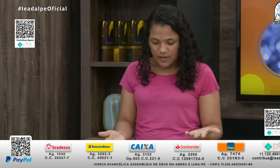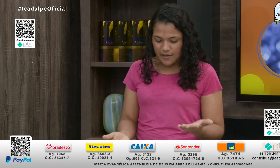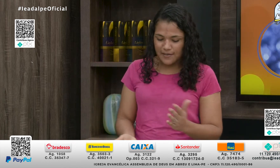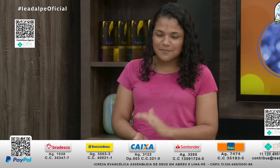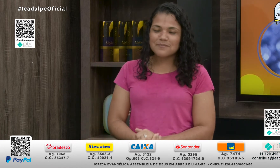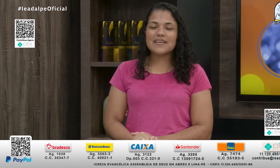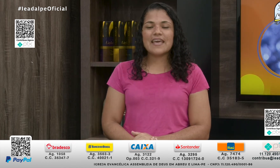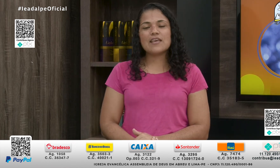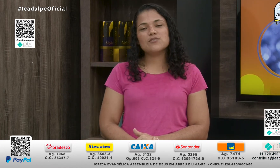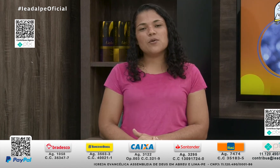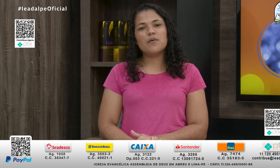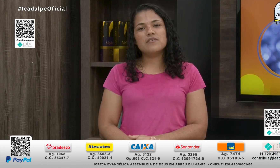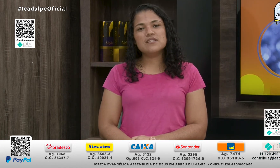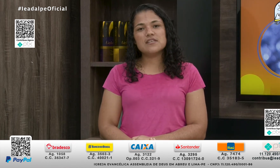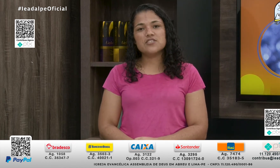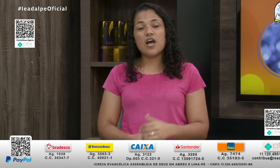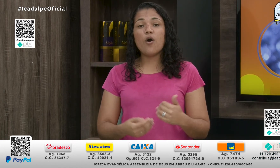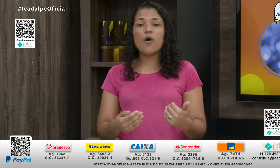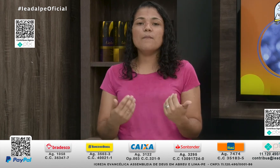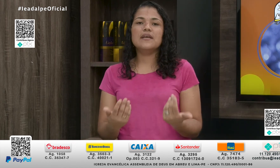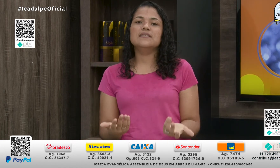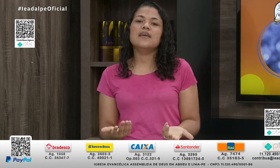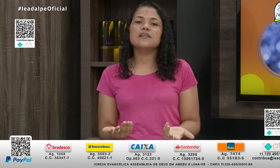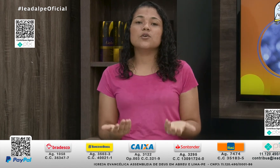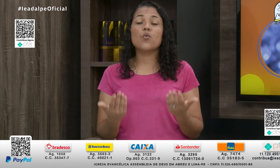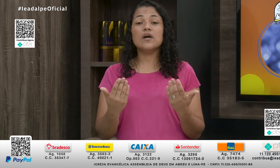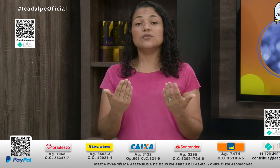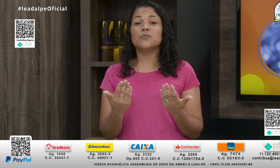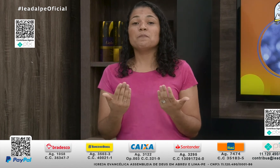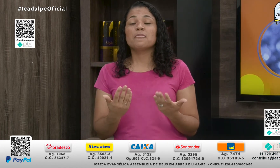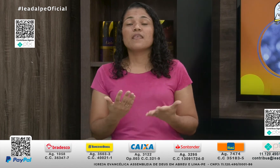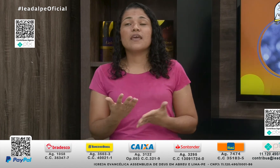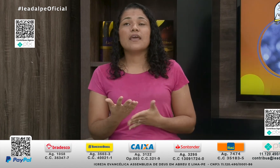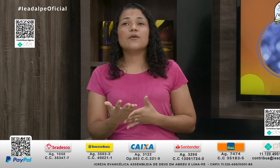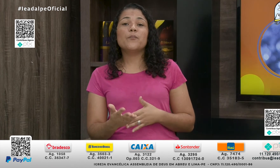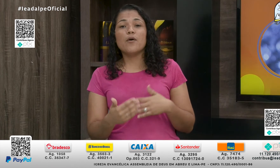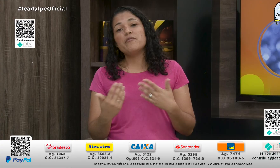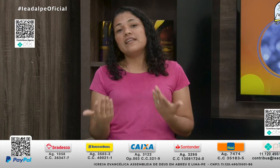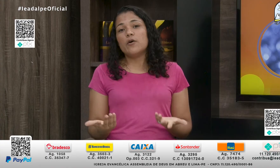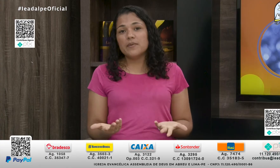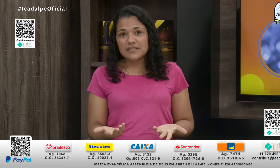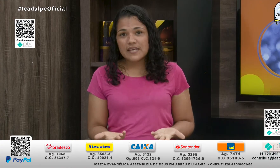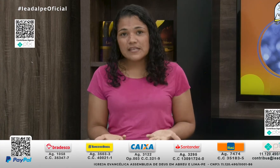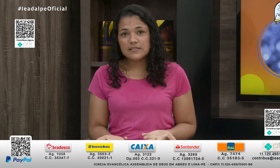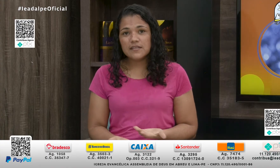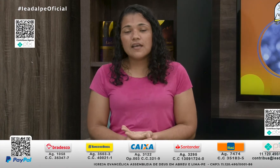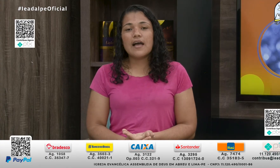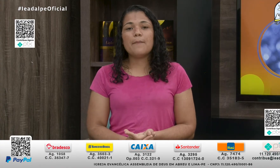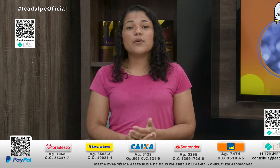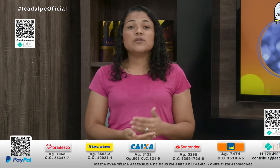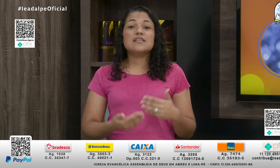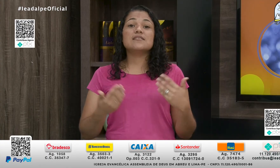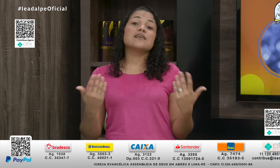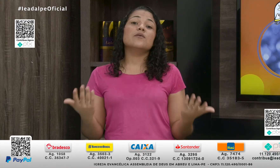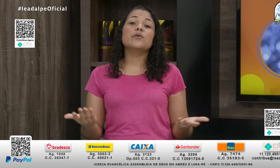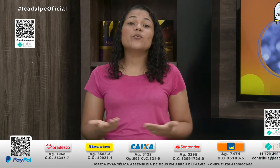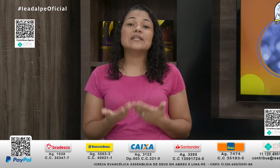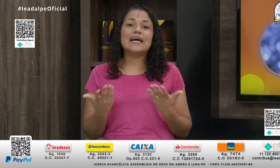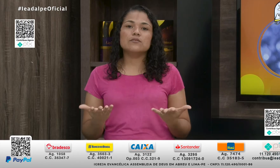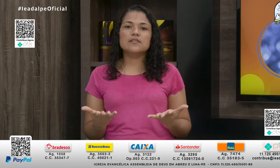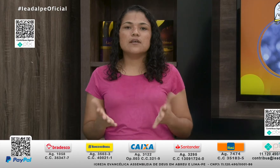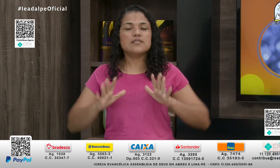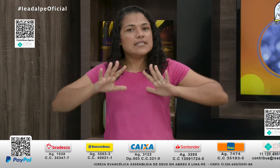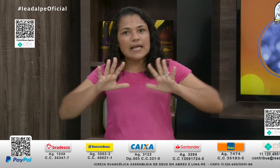Deus. Ele quer que o seu povo ele seja obediente. Quando o povo ele é obediente, a proteção